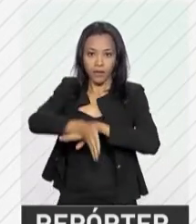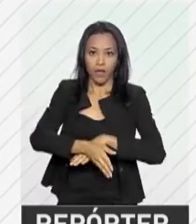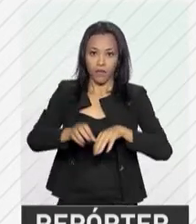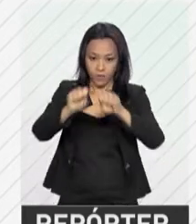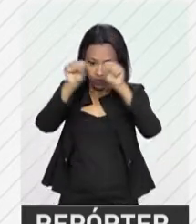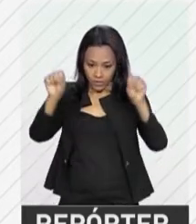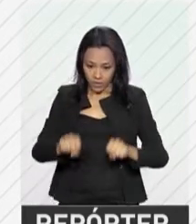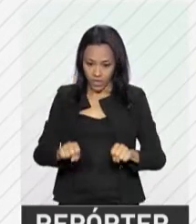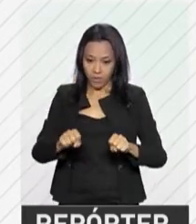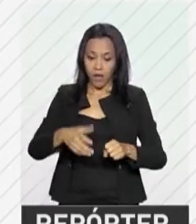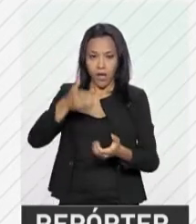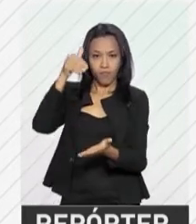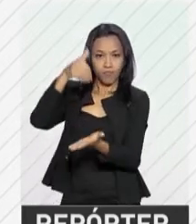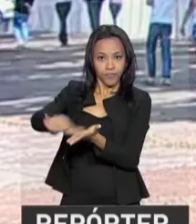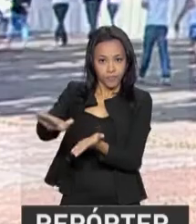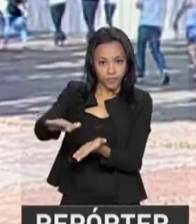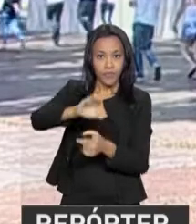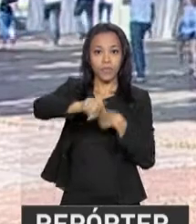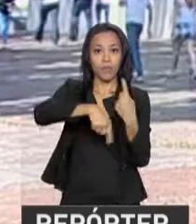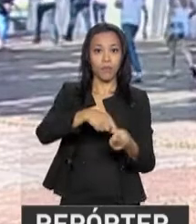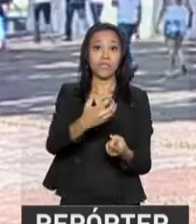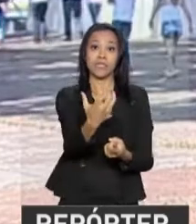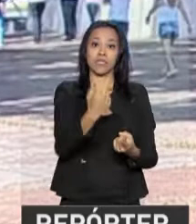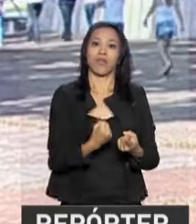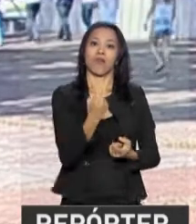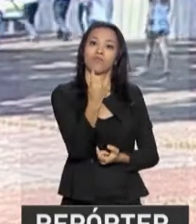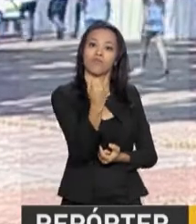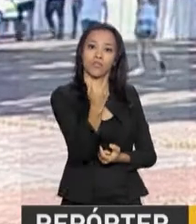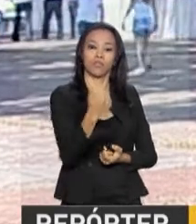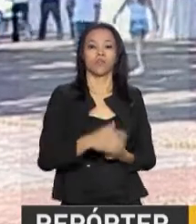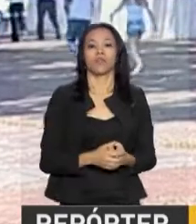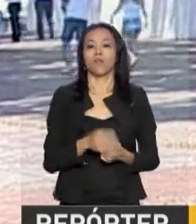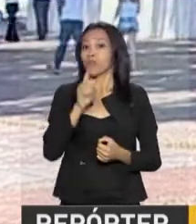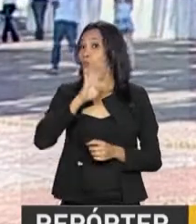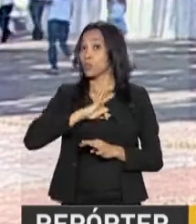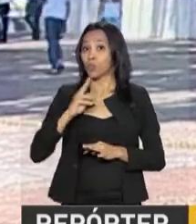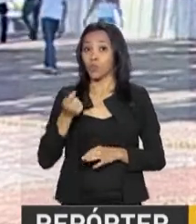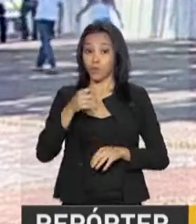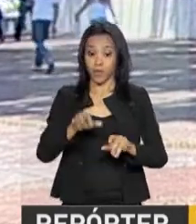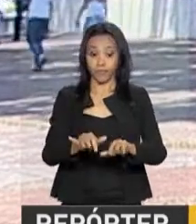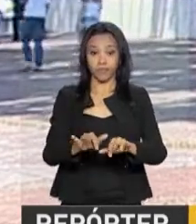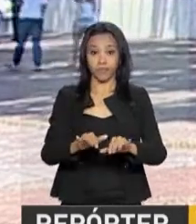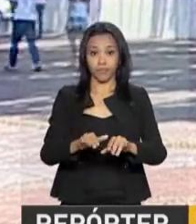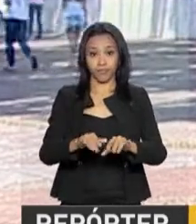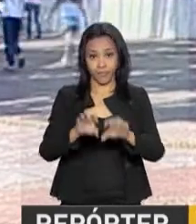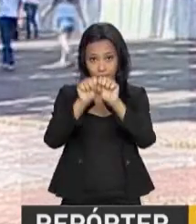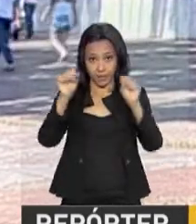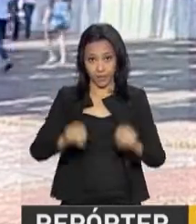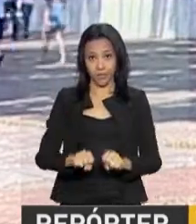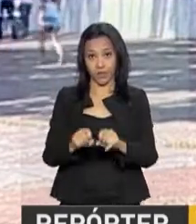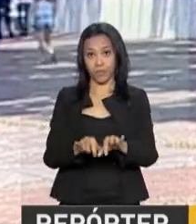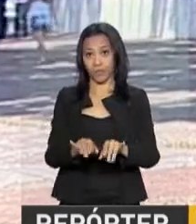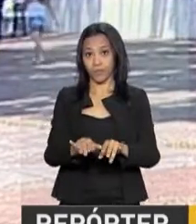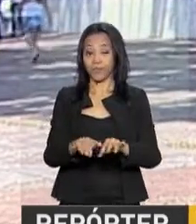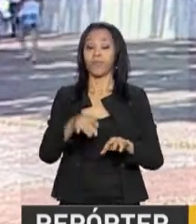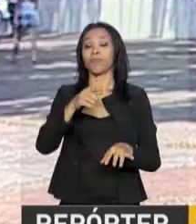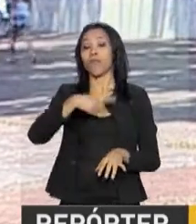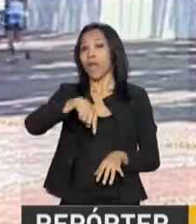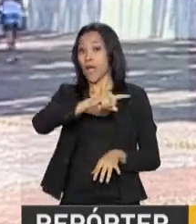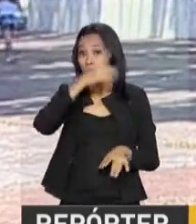e sacava o seguro-desemprego toda a fraude era feita de forma eletrônica segundo a polícia federal os investigados